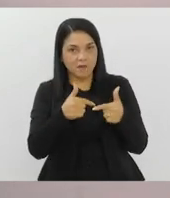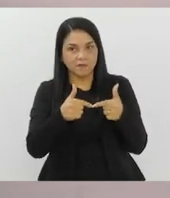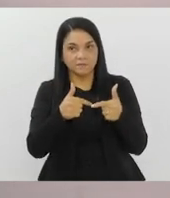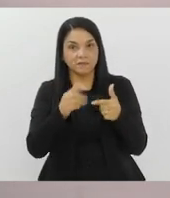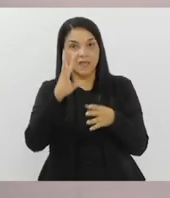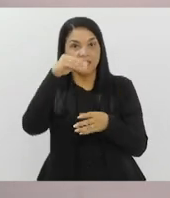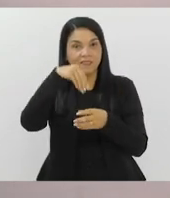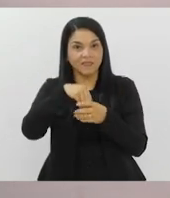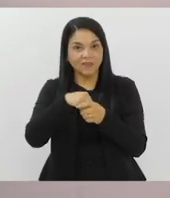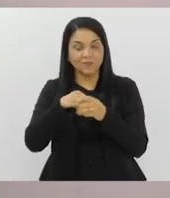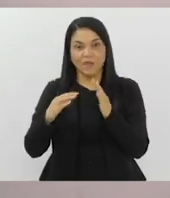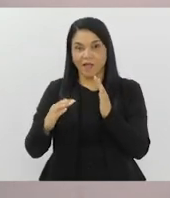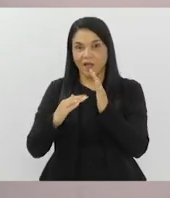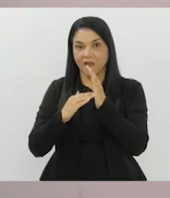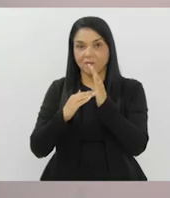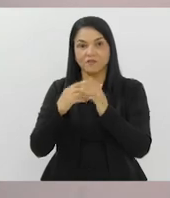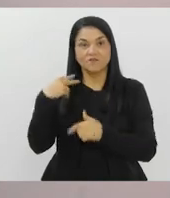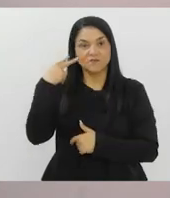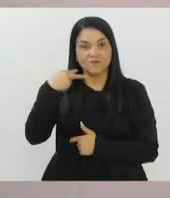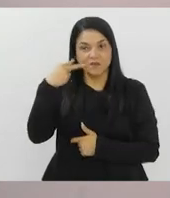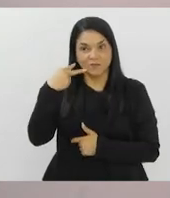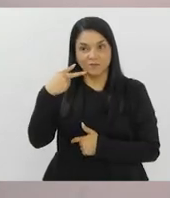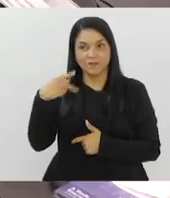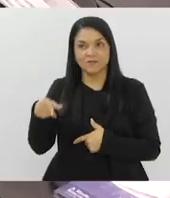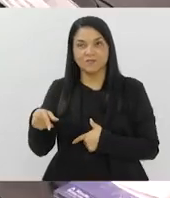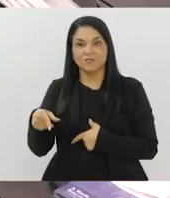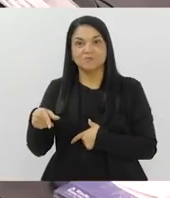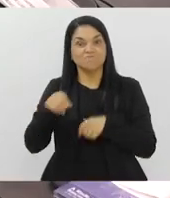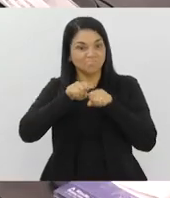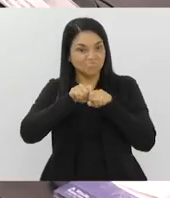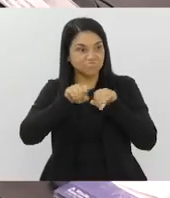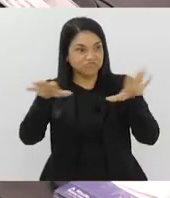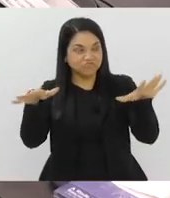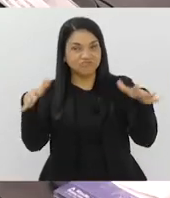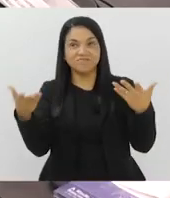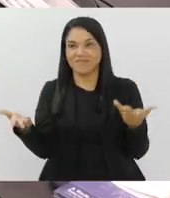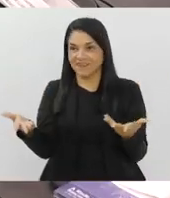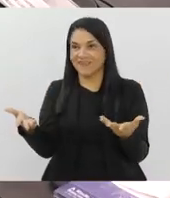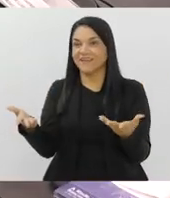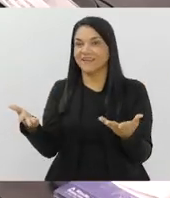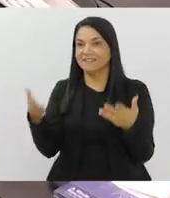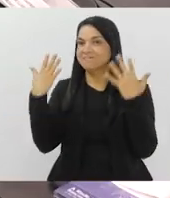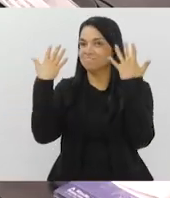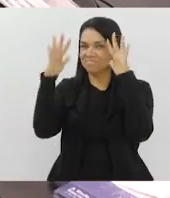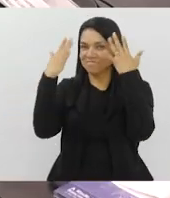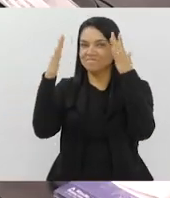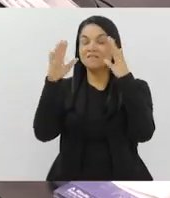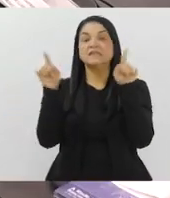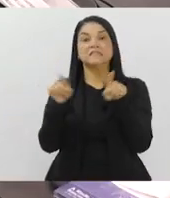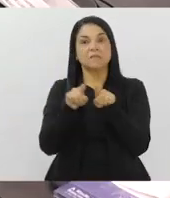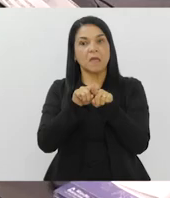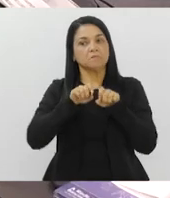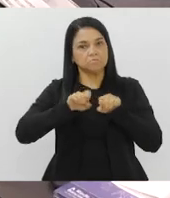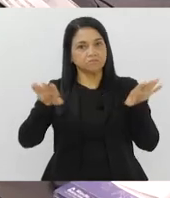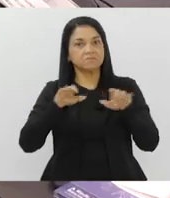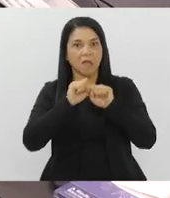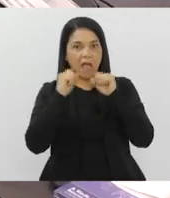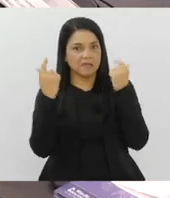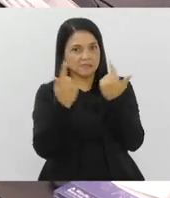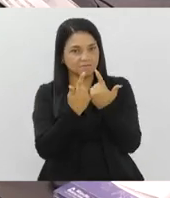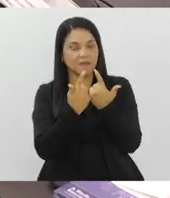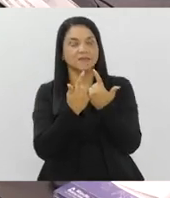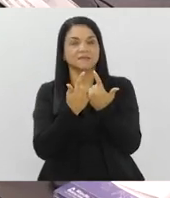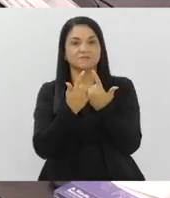Na Câmara das Vereadoras. Opa, vamos expandir aí. Para a Assembleia Legislativa também. A gente